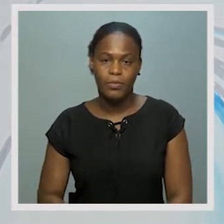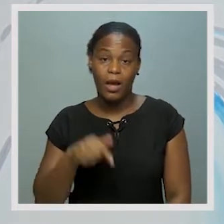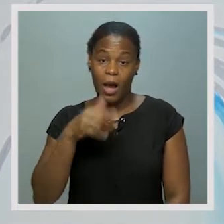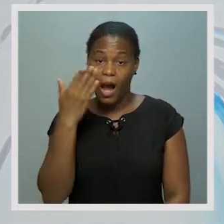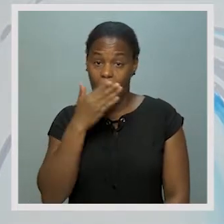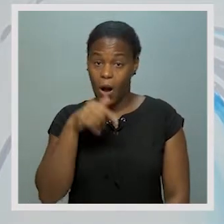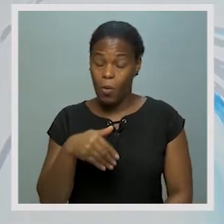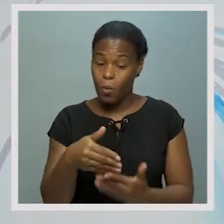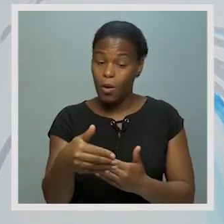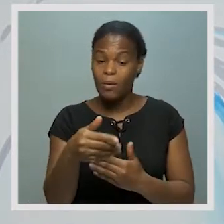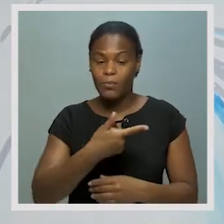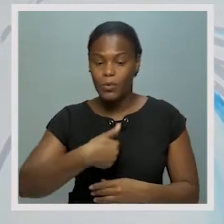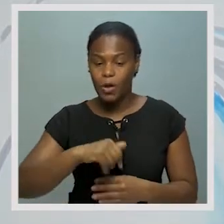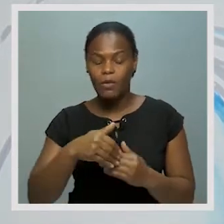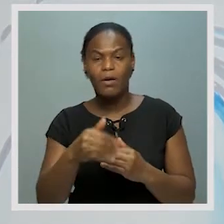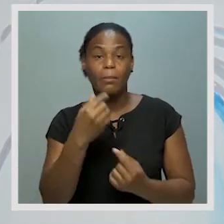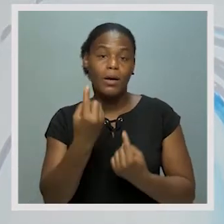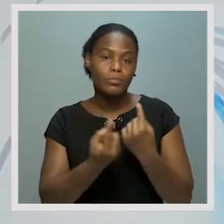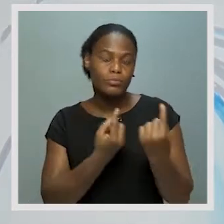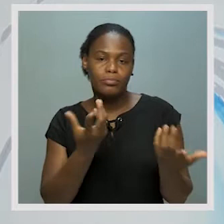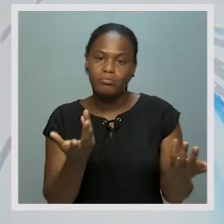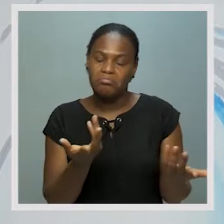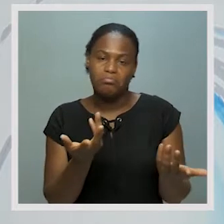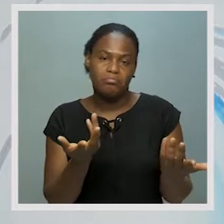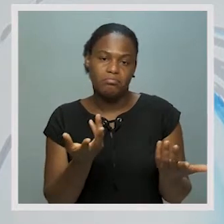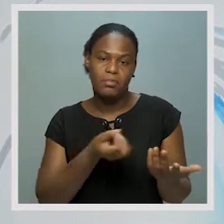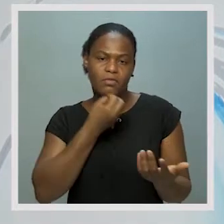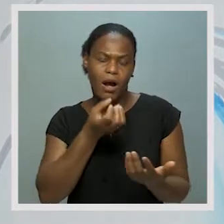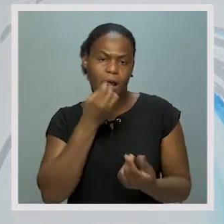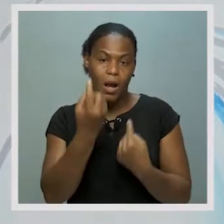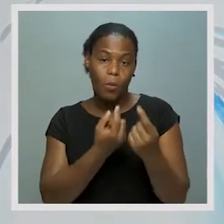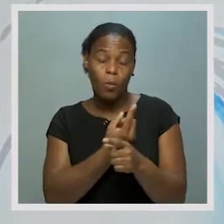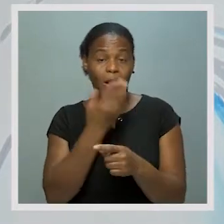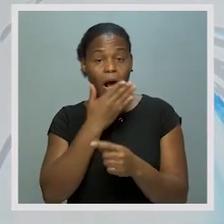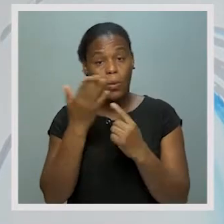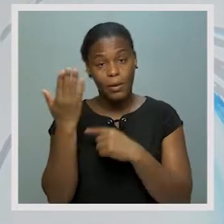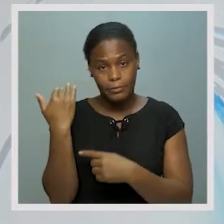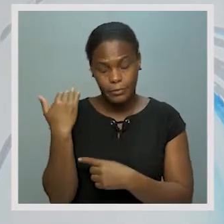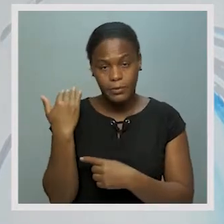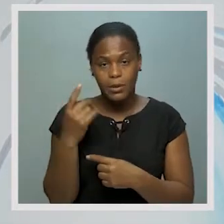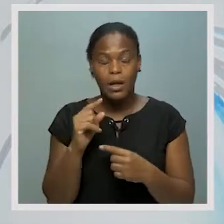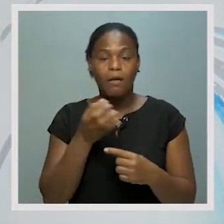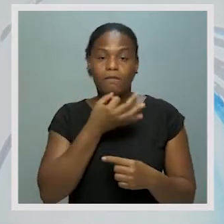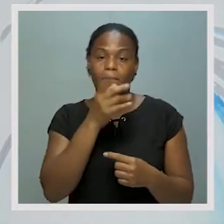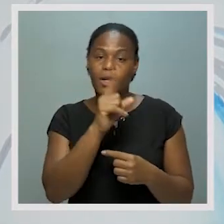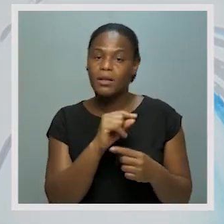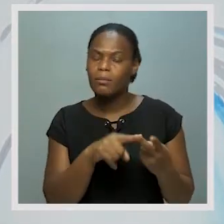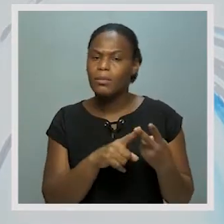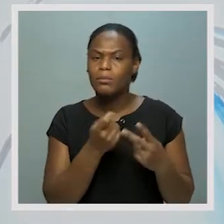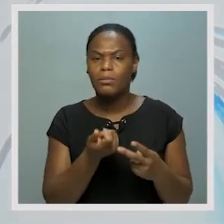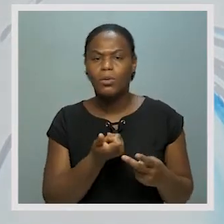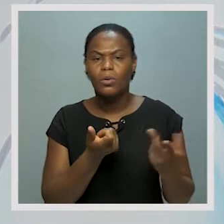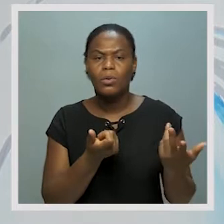Durante esta aula, nós estaremos fazendo algumas considerações sobre a aula anterior, debruçaremos também